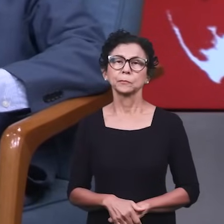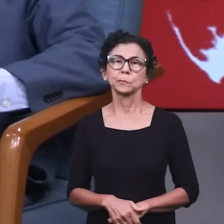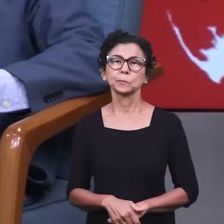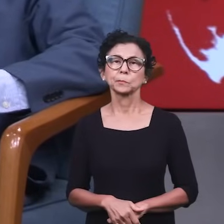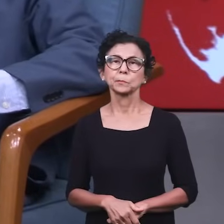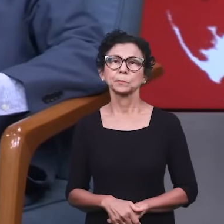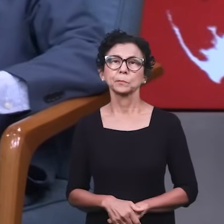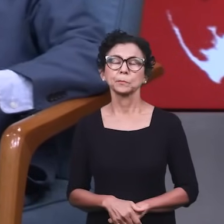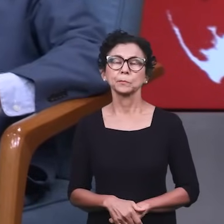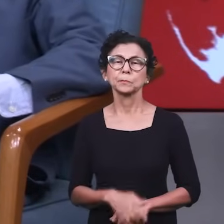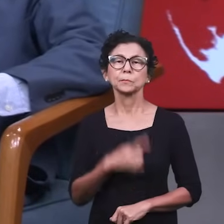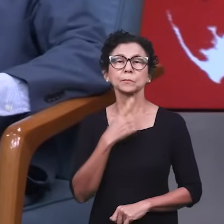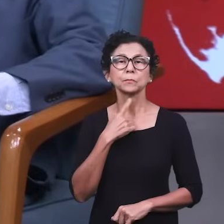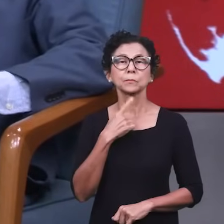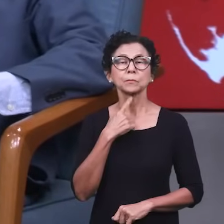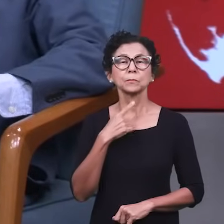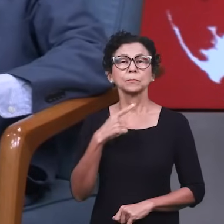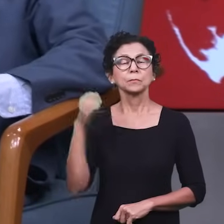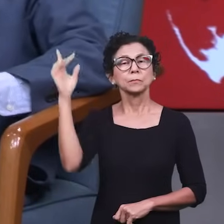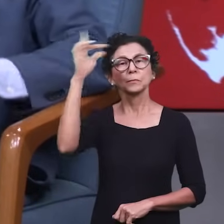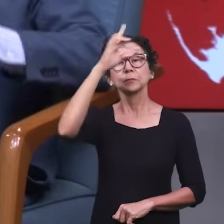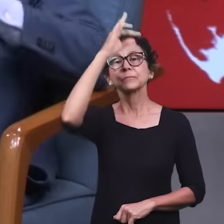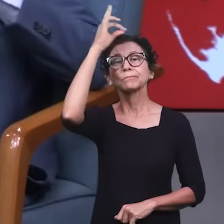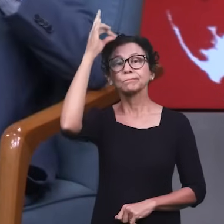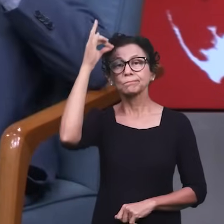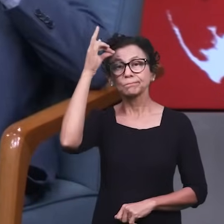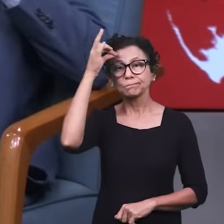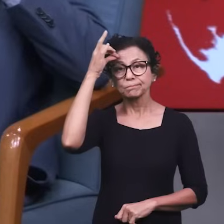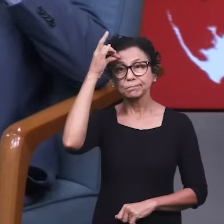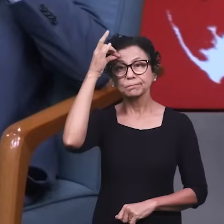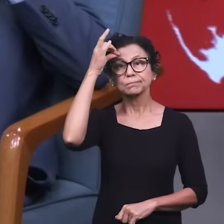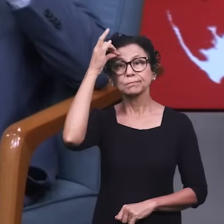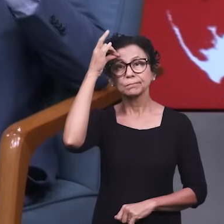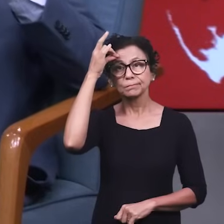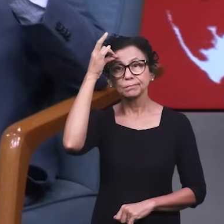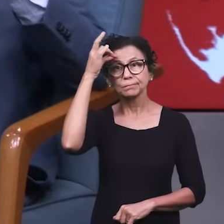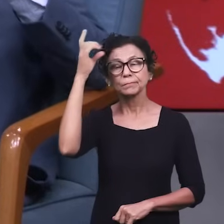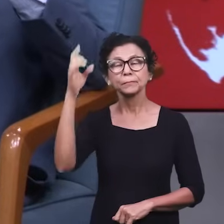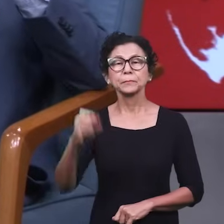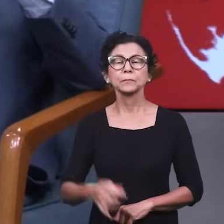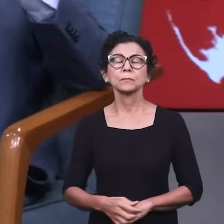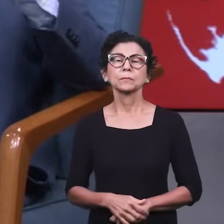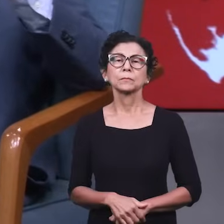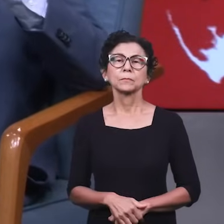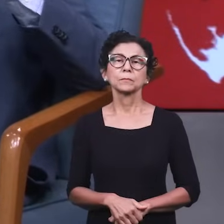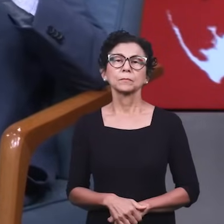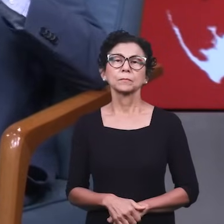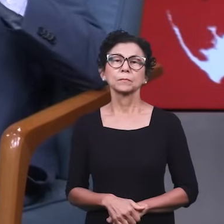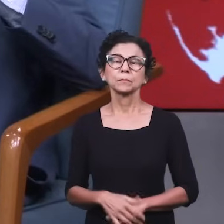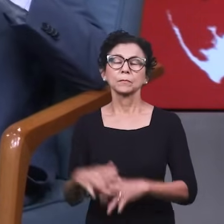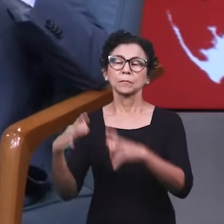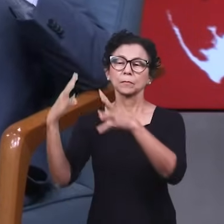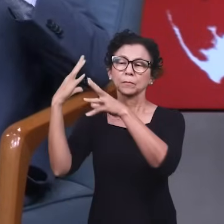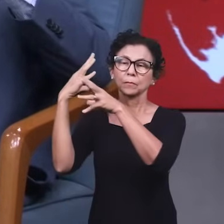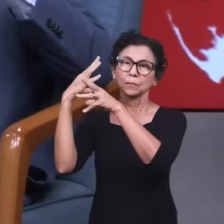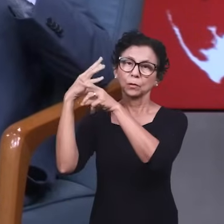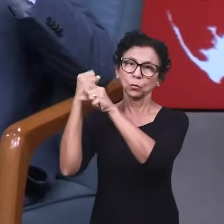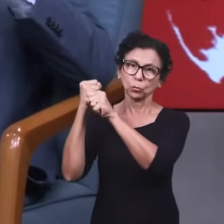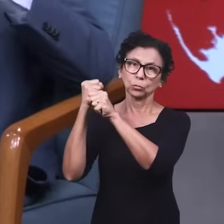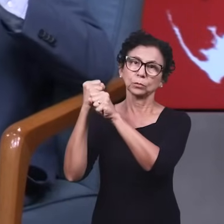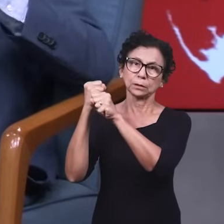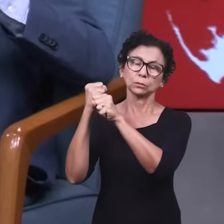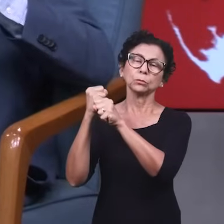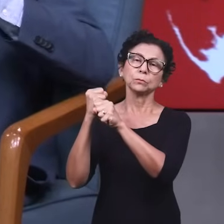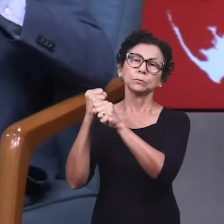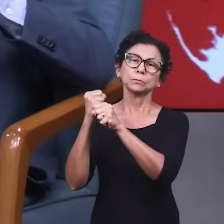fazer. Então, meus irmãos, nós estamos concluindo esse momento dos